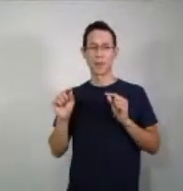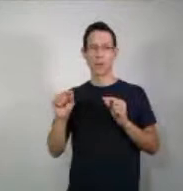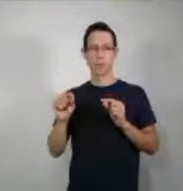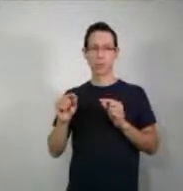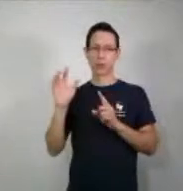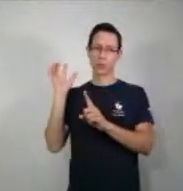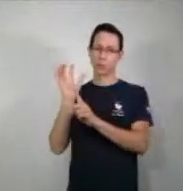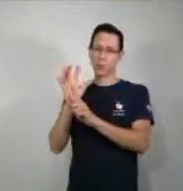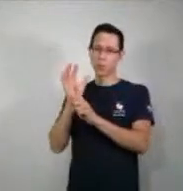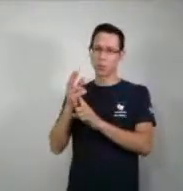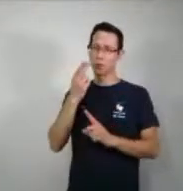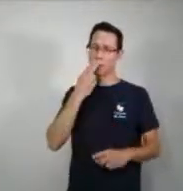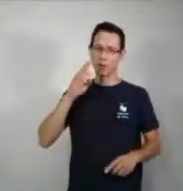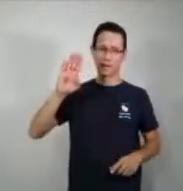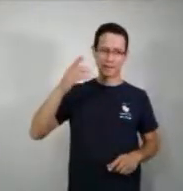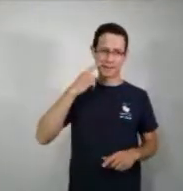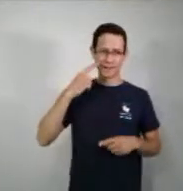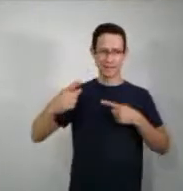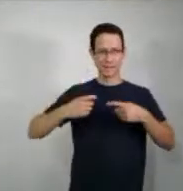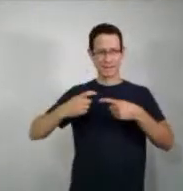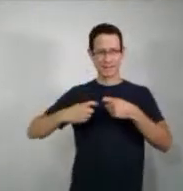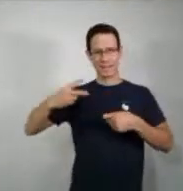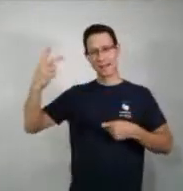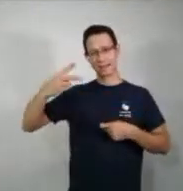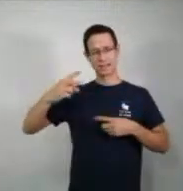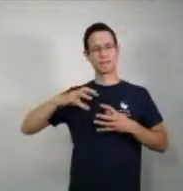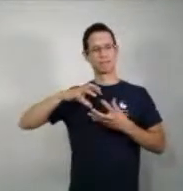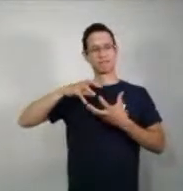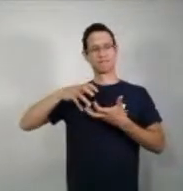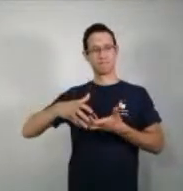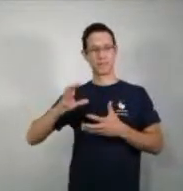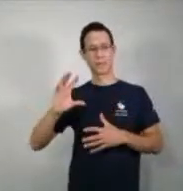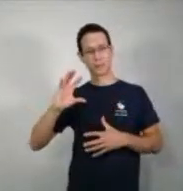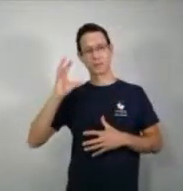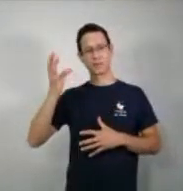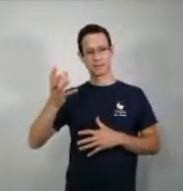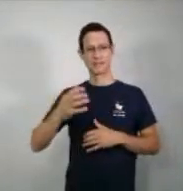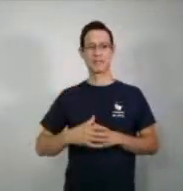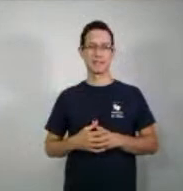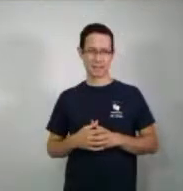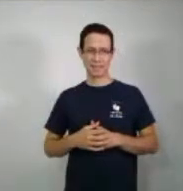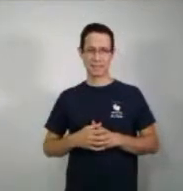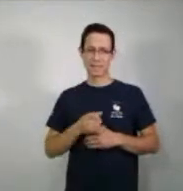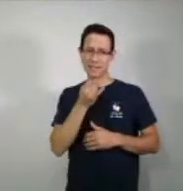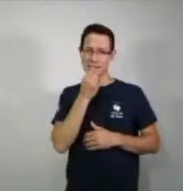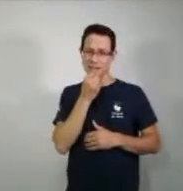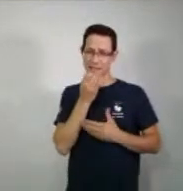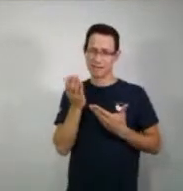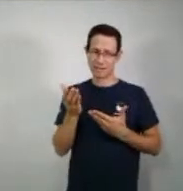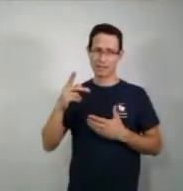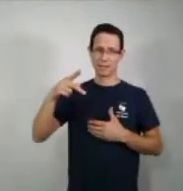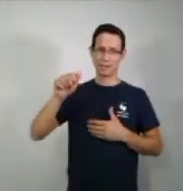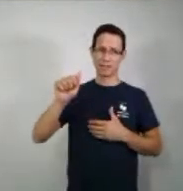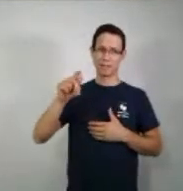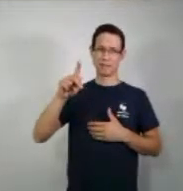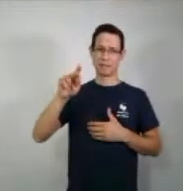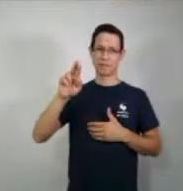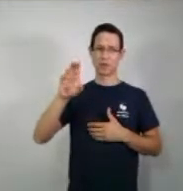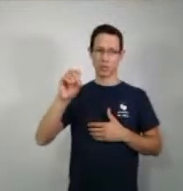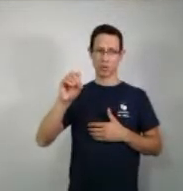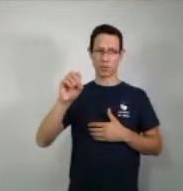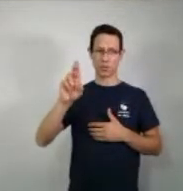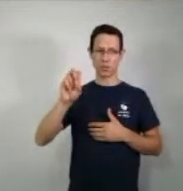perseguição nazista e da Segunda Guerra Mundial, que foi o caso, né, que foi o caso do Paulo Rony.